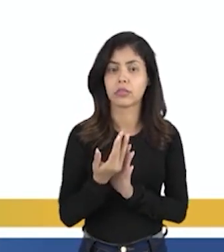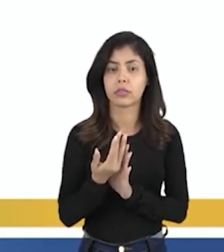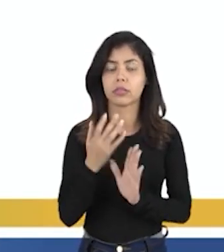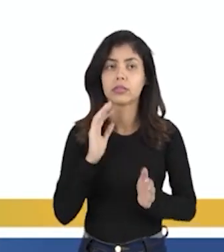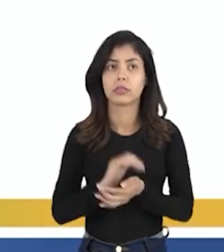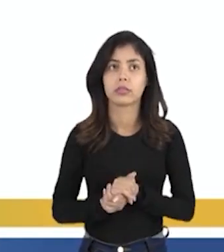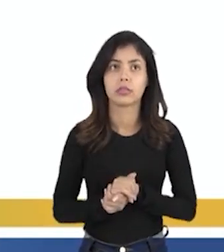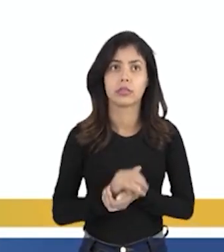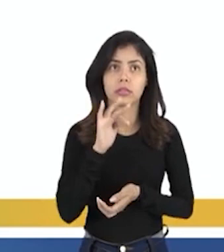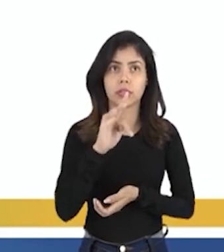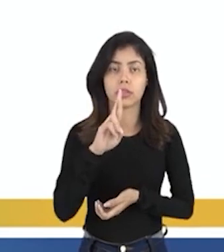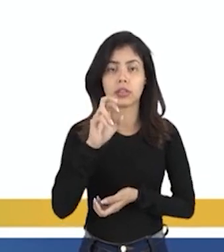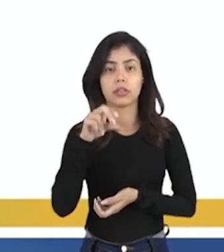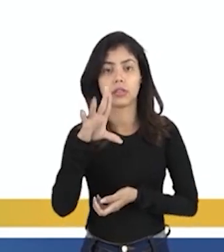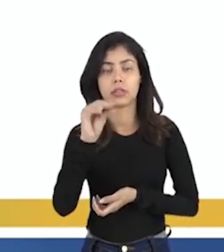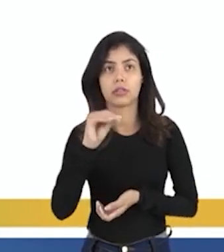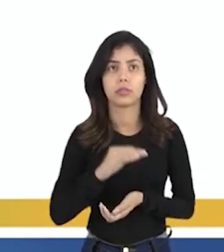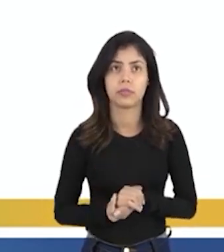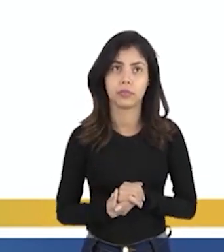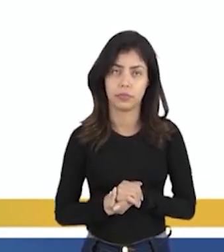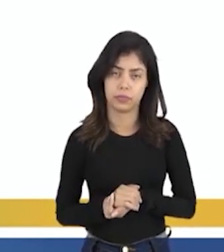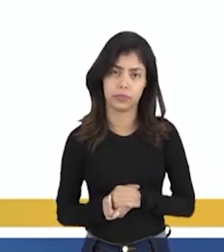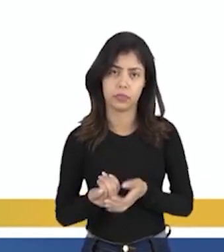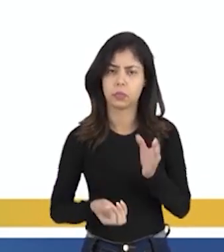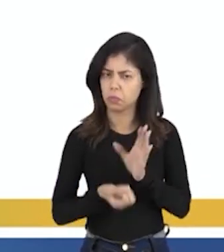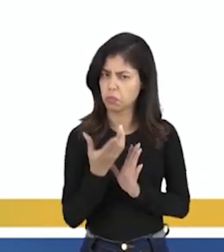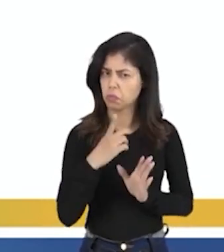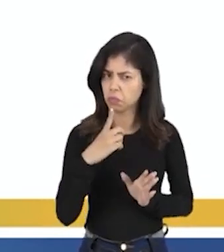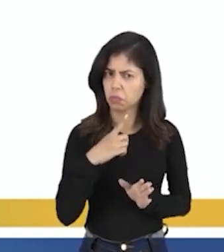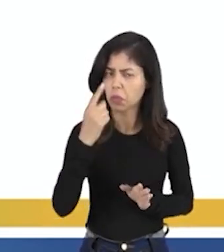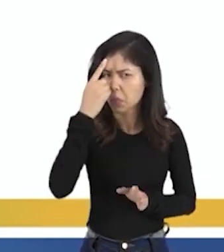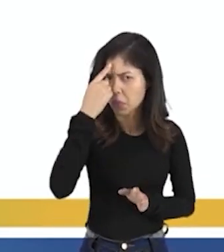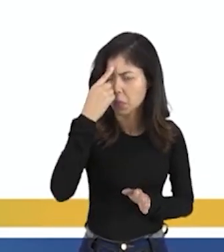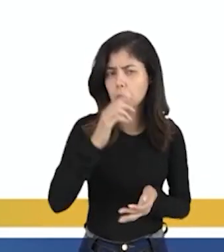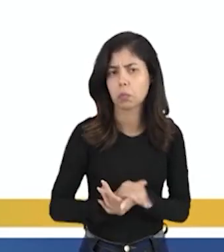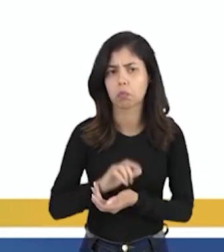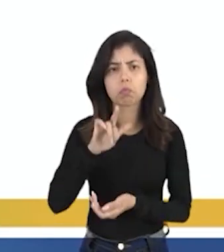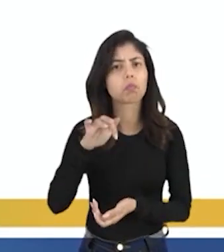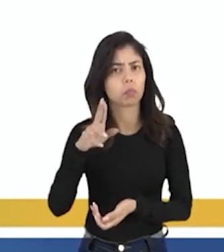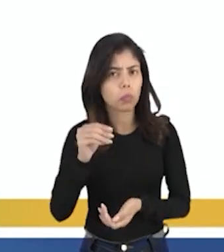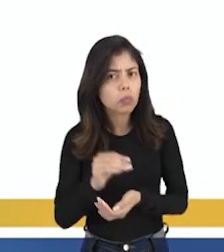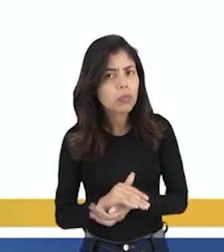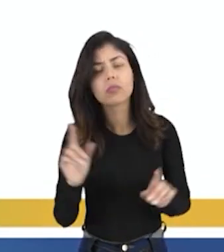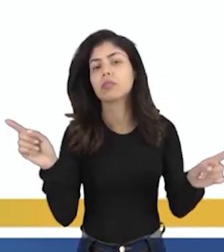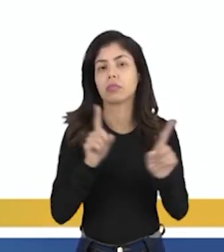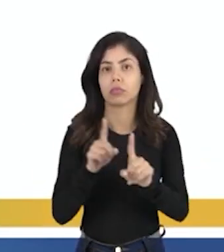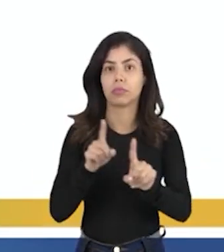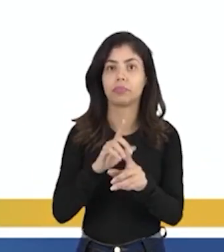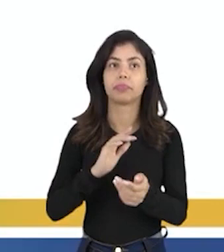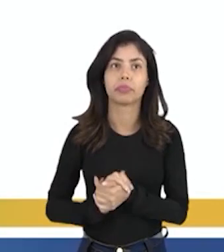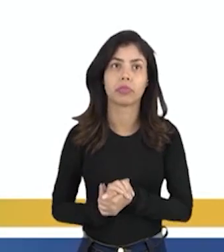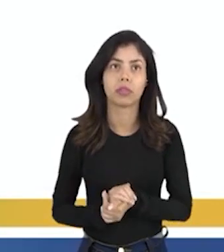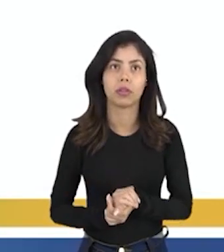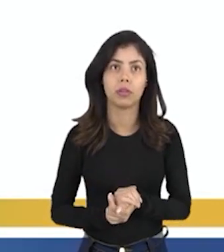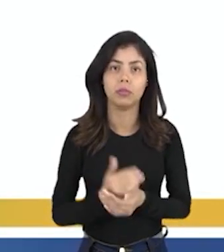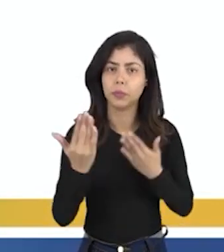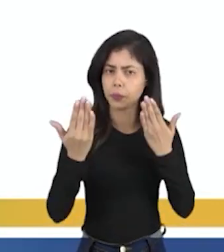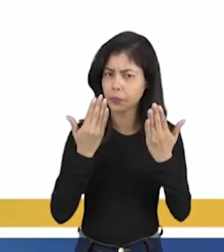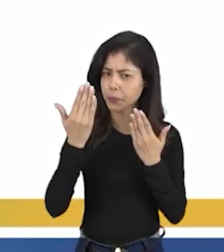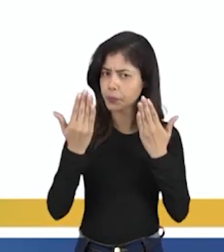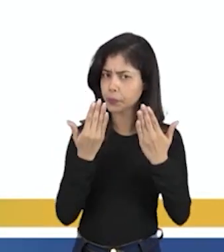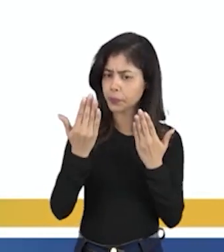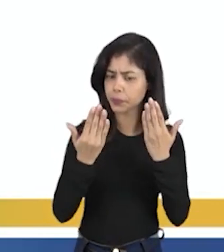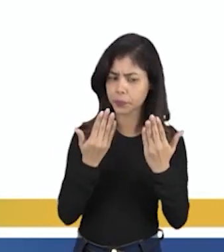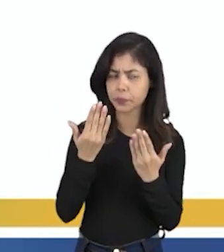fruta com um produto eletrônico. Existe um raciocínio lógico aí? Não, né? Comparação.